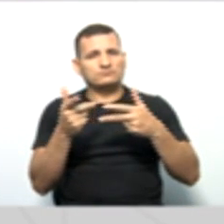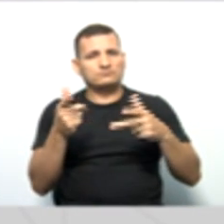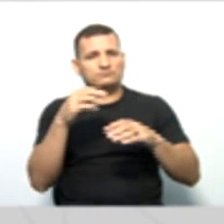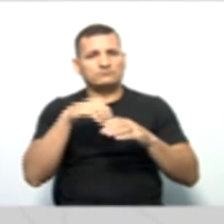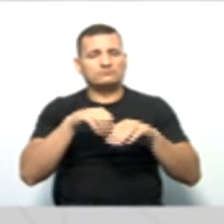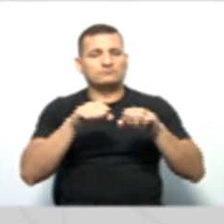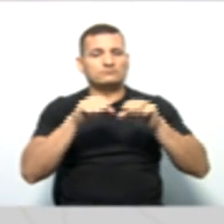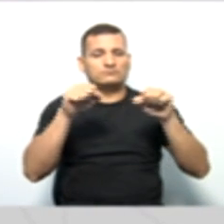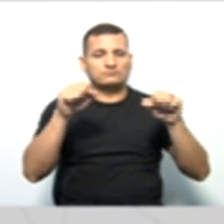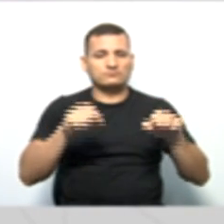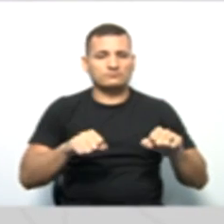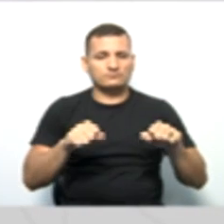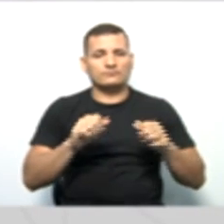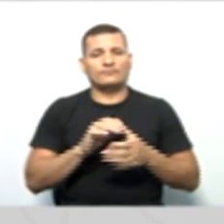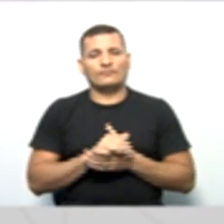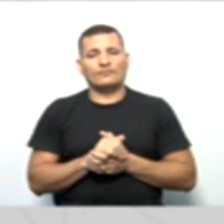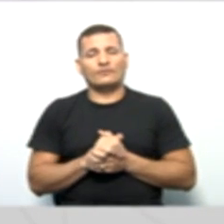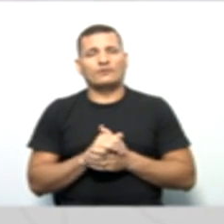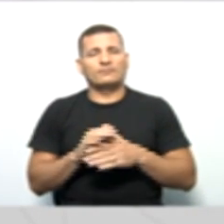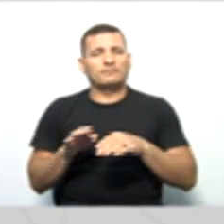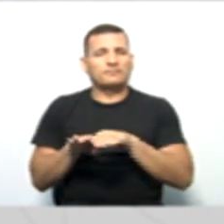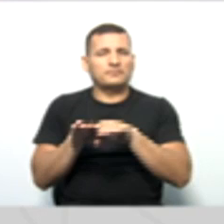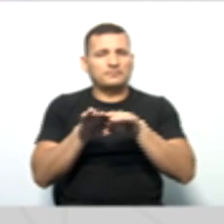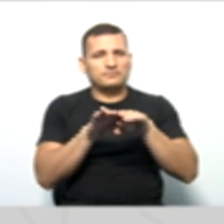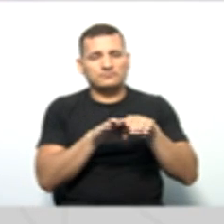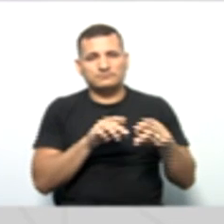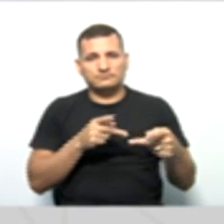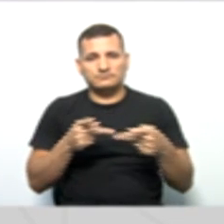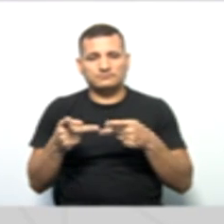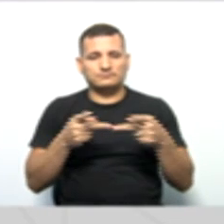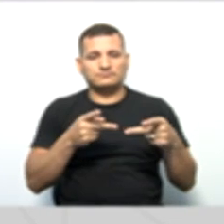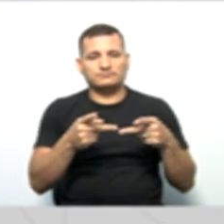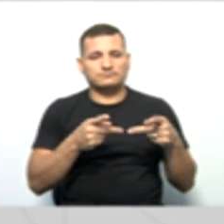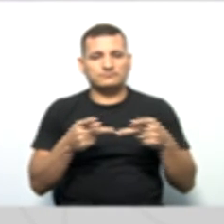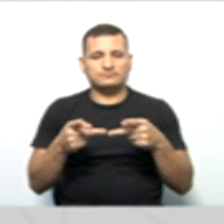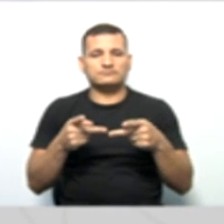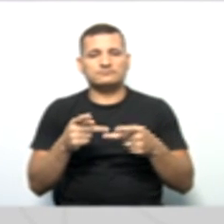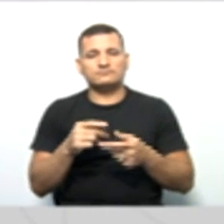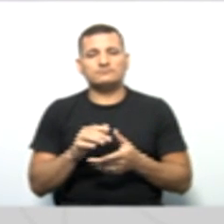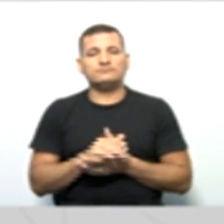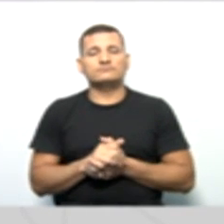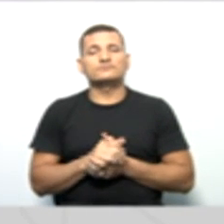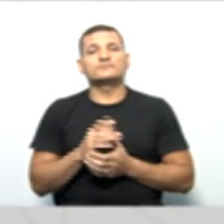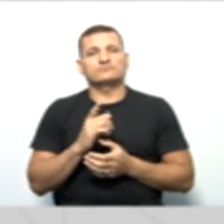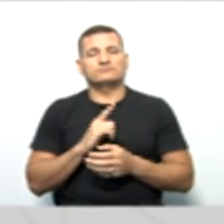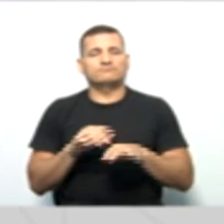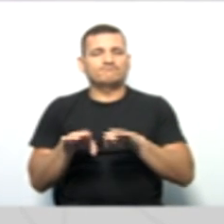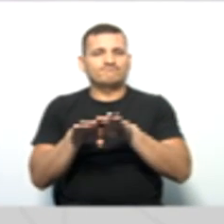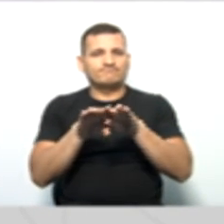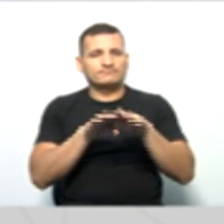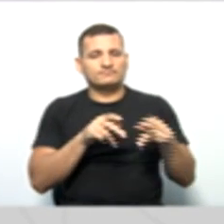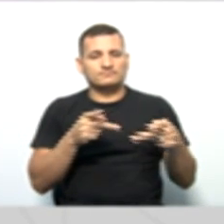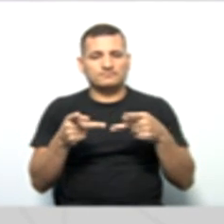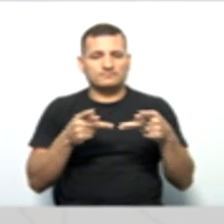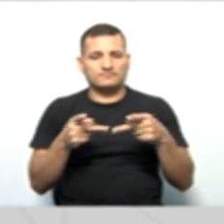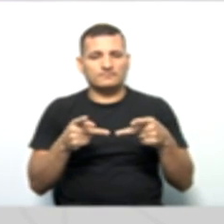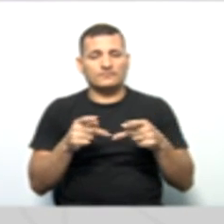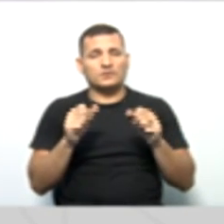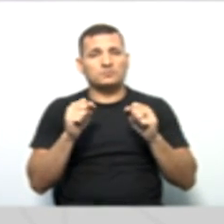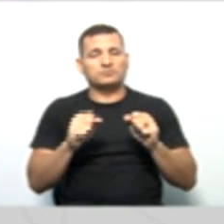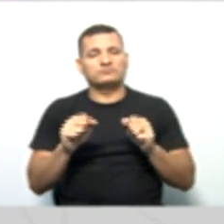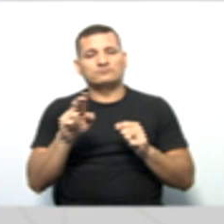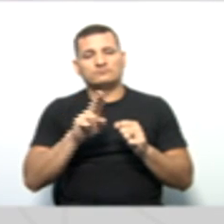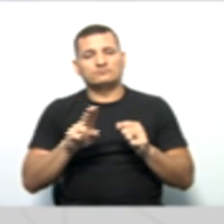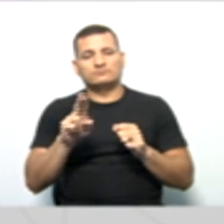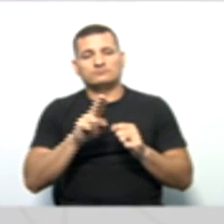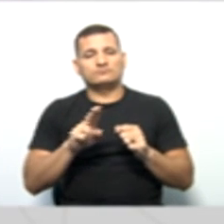os estilos arquiteturais e padrões de projeto. Tá? A gente tem lá um tópico só sobre padrões de projetos, que podem ser usados a